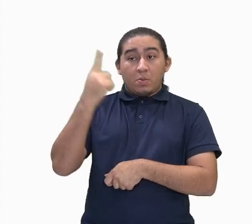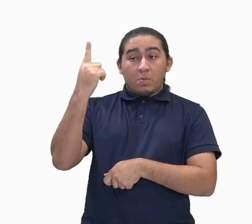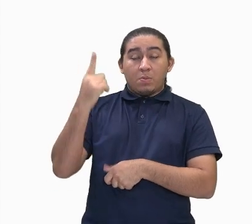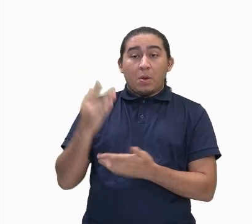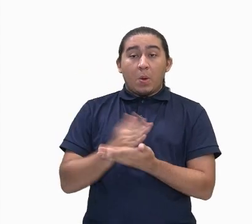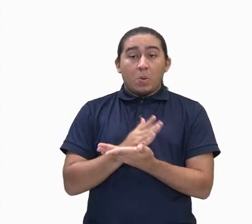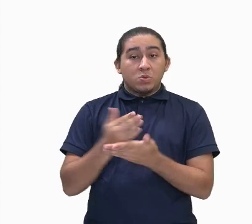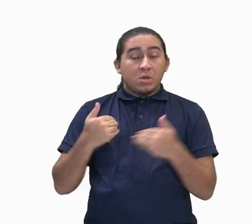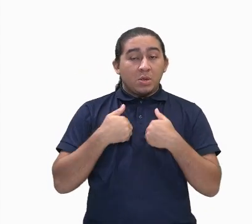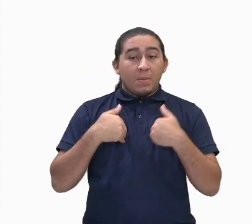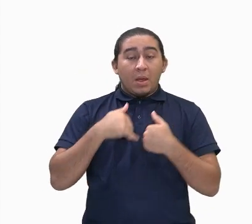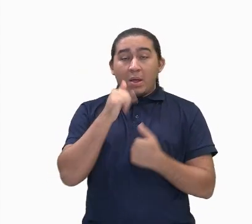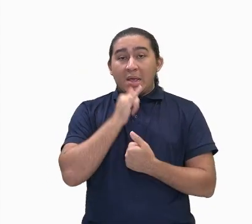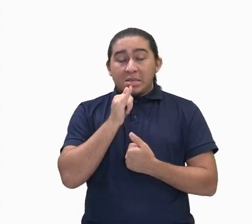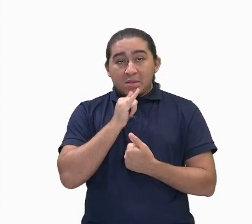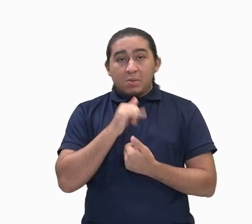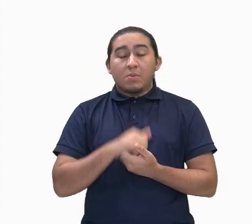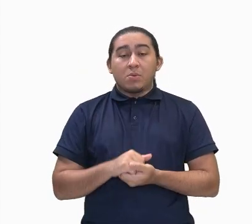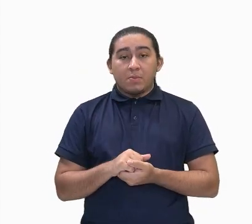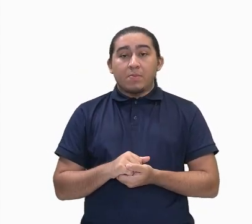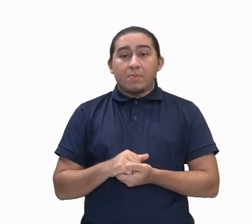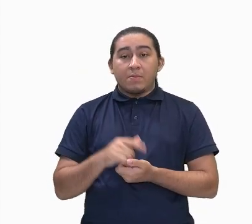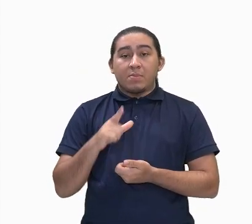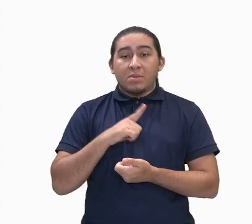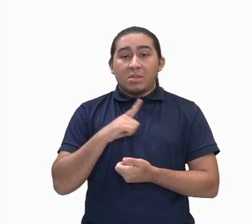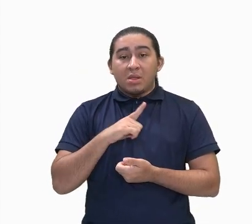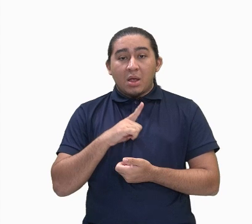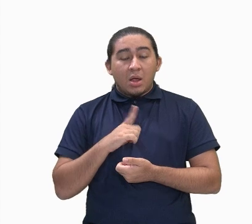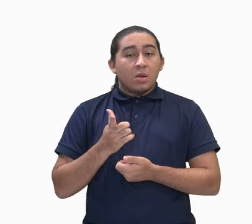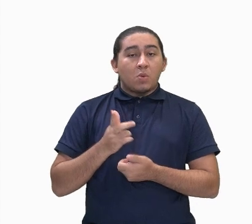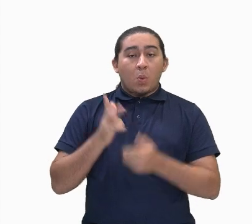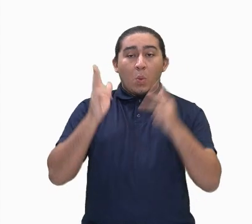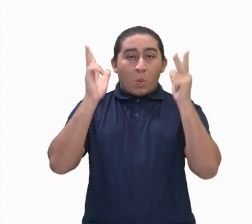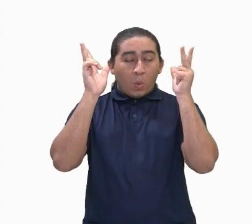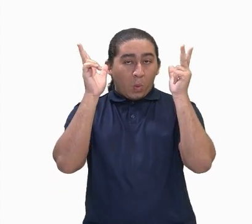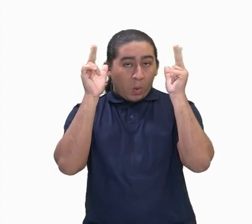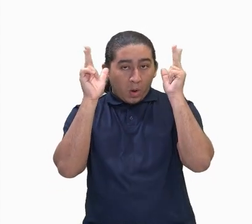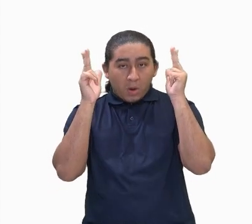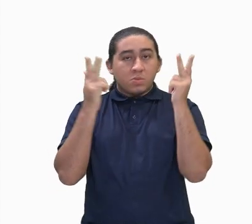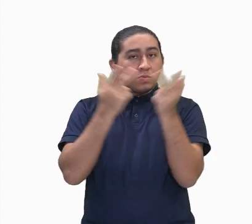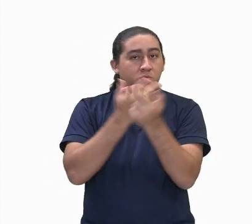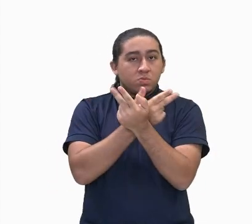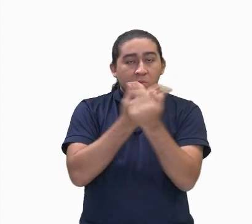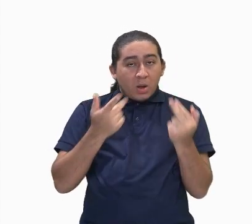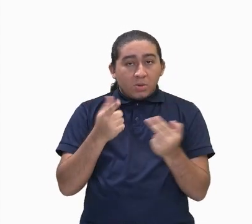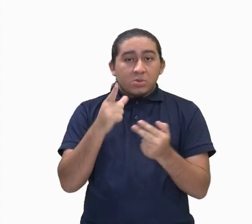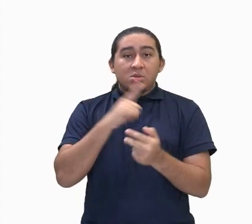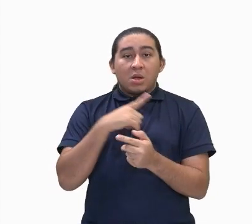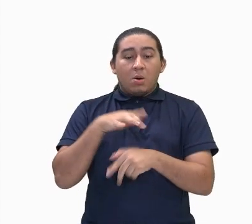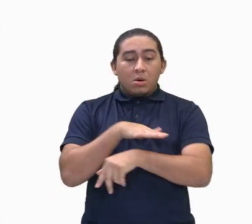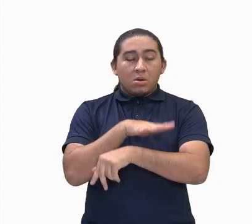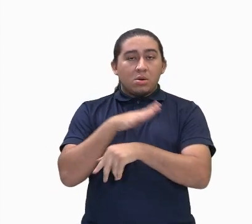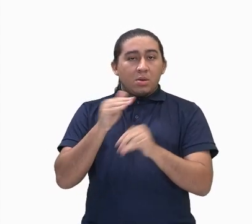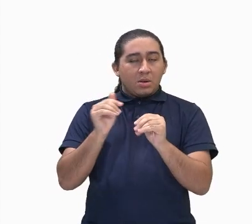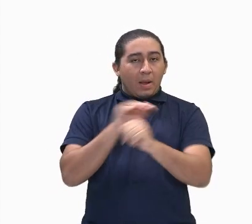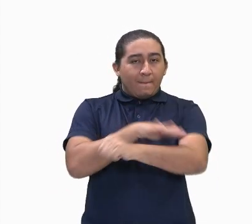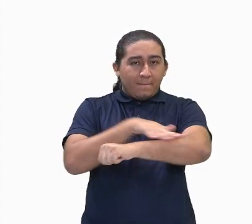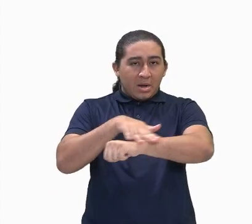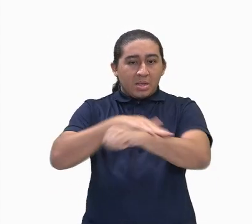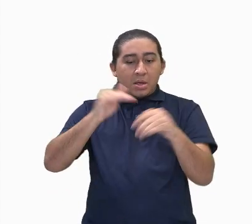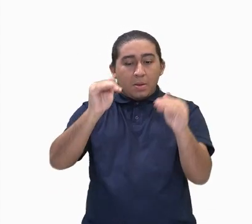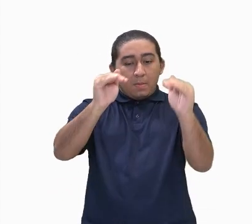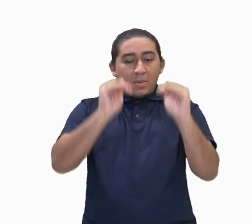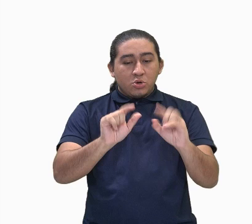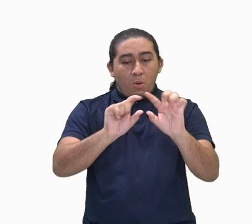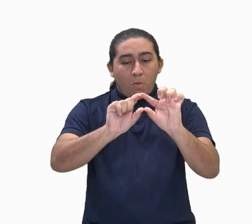animais, como o urso, por exemplo, né? Os coelhos, e esses animais eles possuem, né, uma camada logo abaixo da sua pele, que